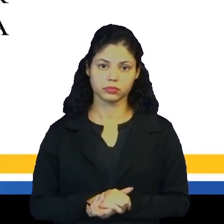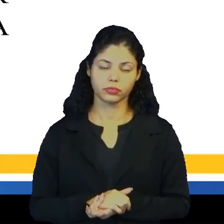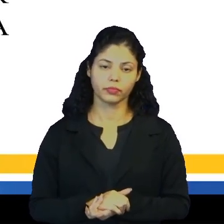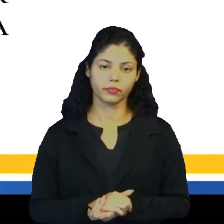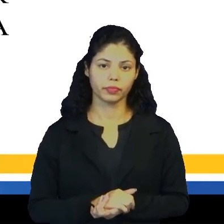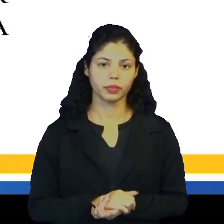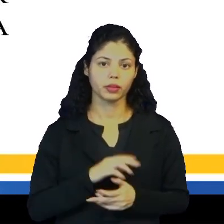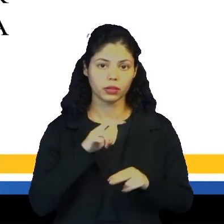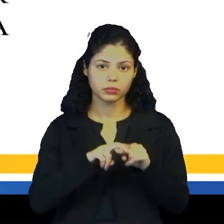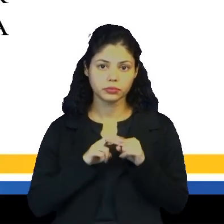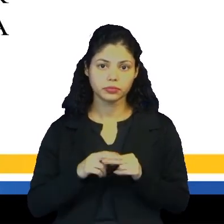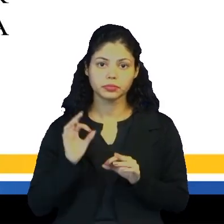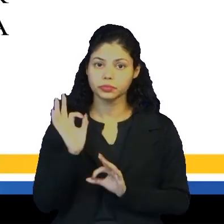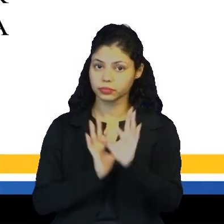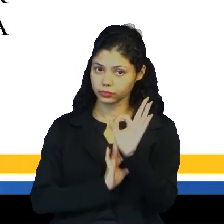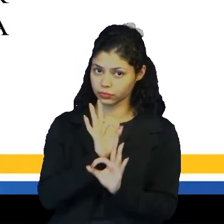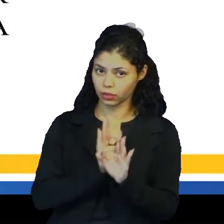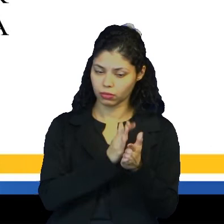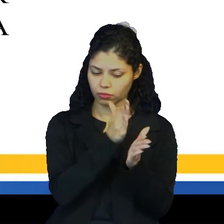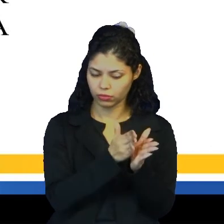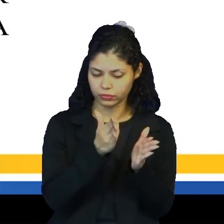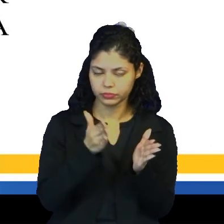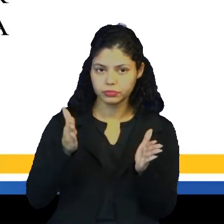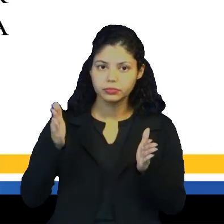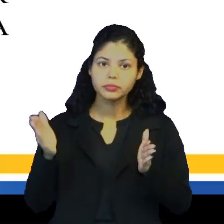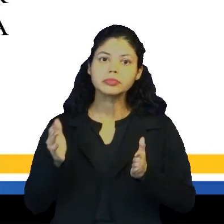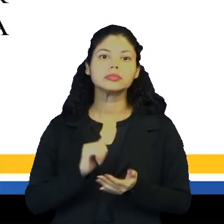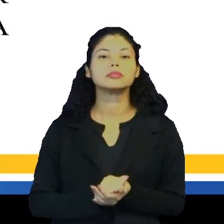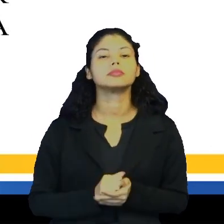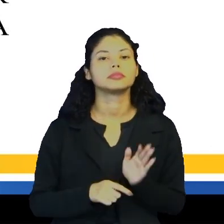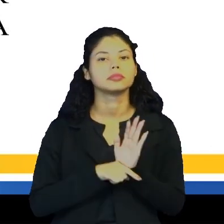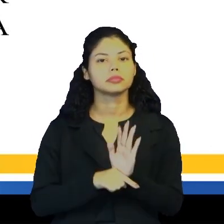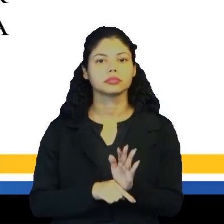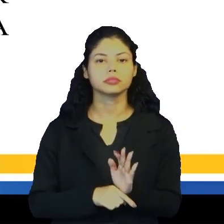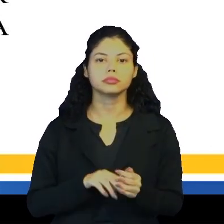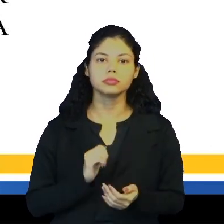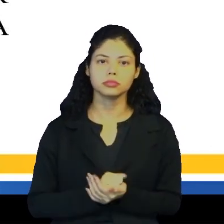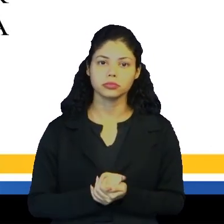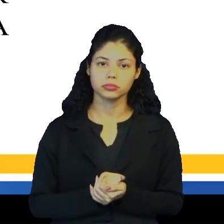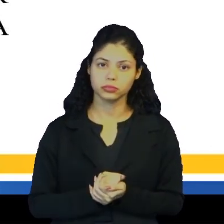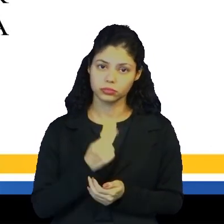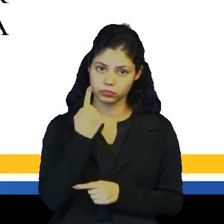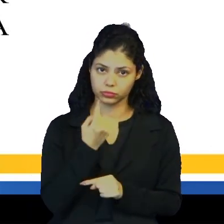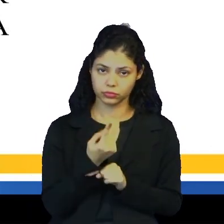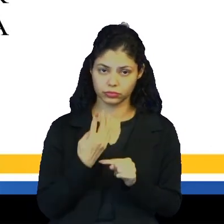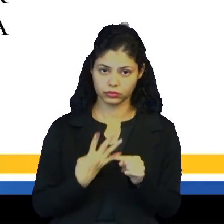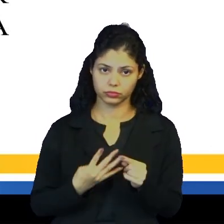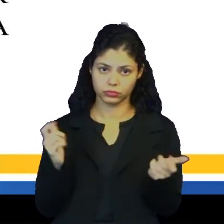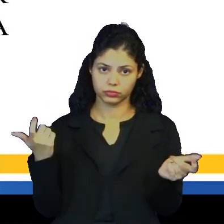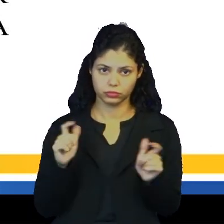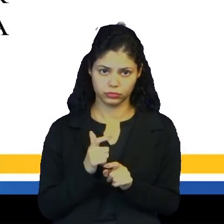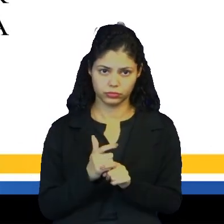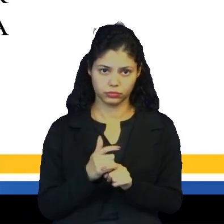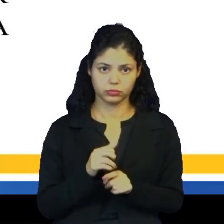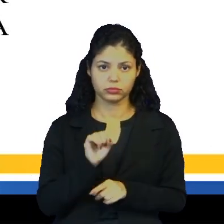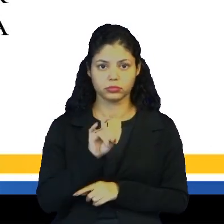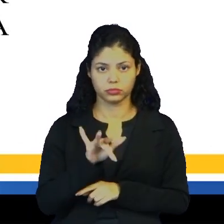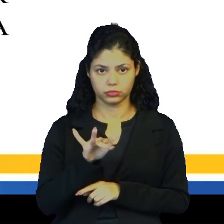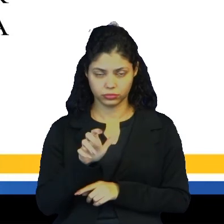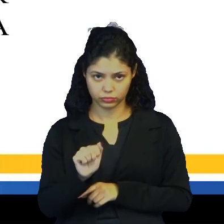0,25. Portanto, eu organizei minhas frações e indiquei que a Cláudia, 1/4, comprou menos que